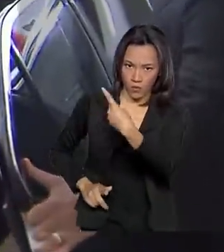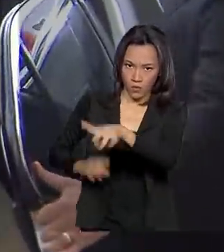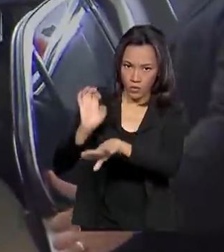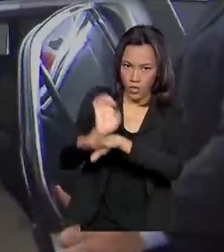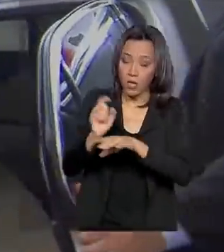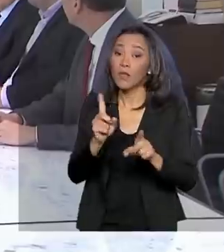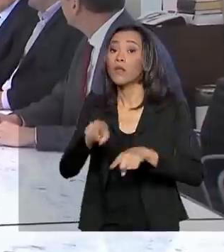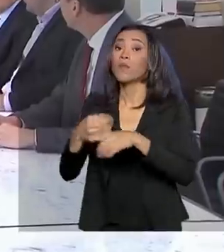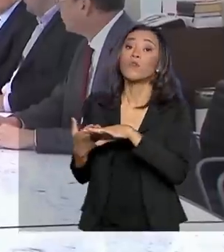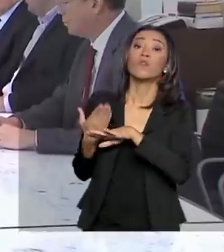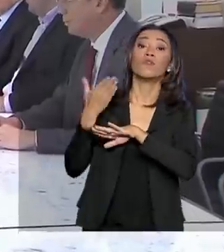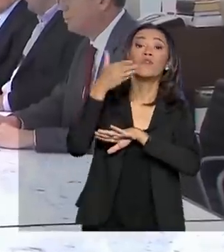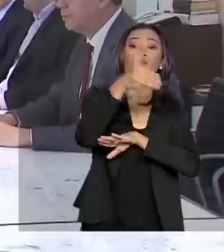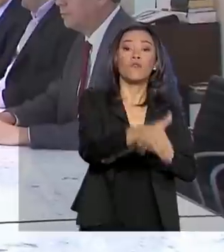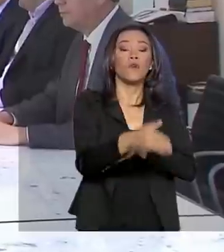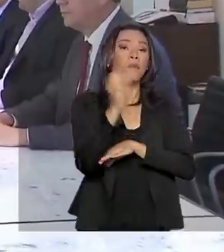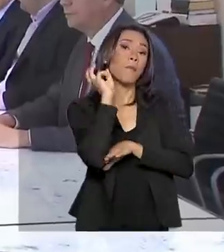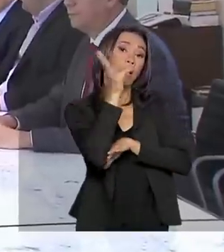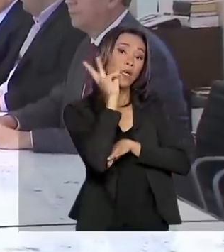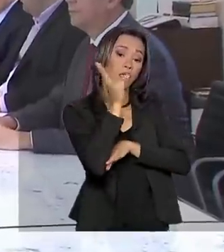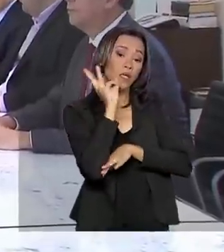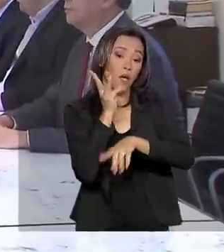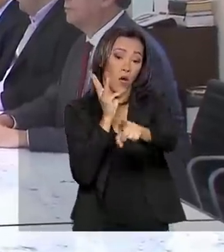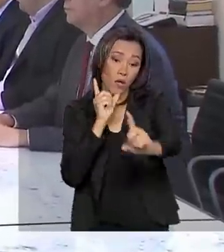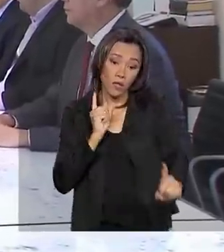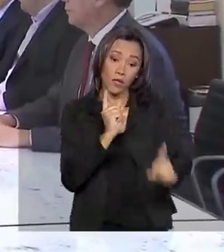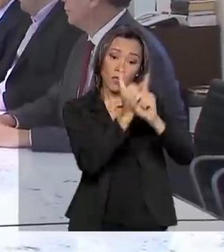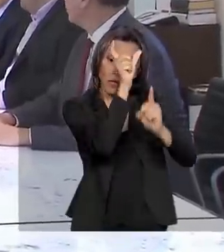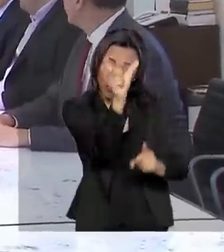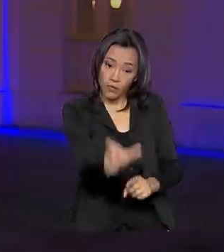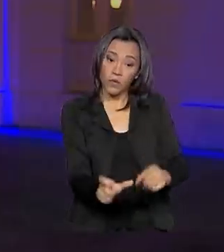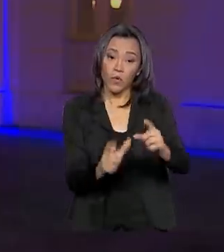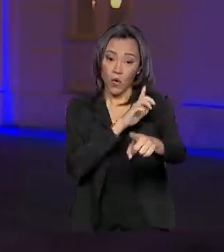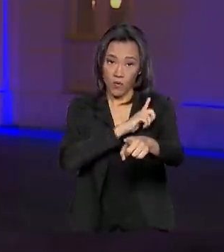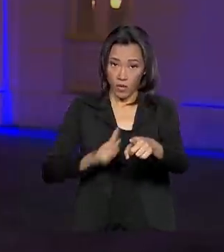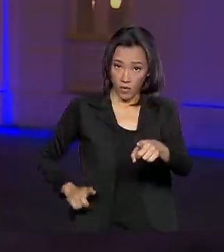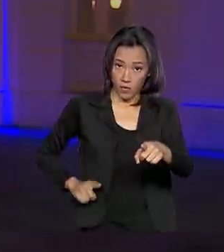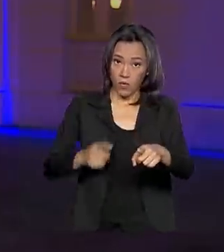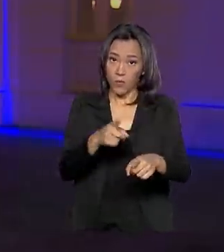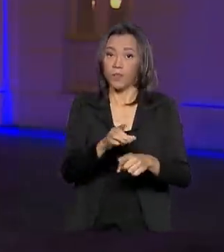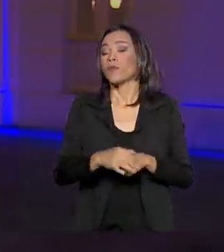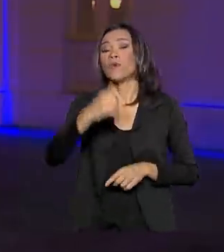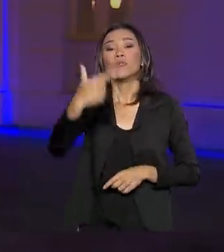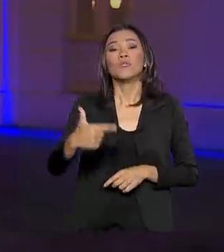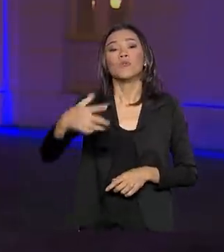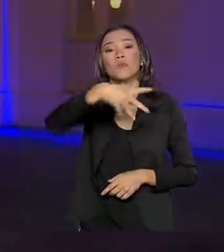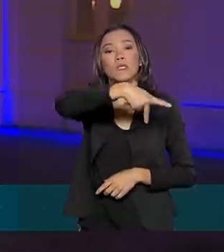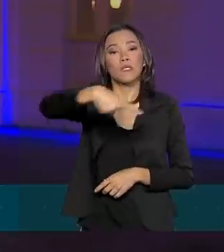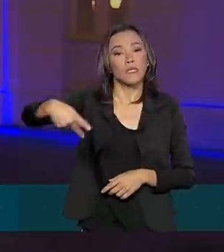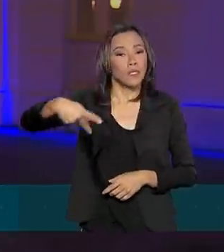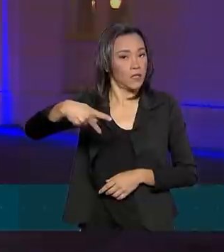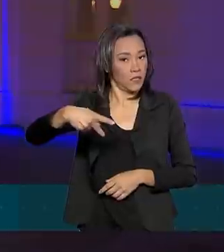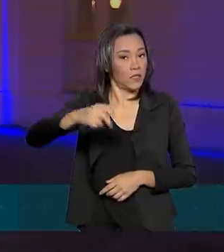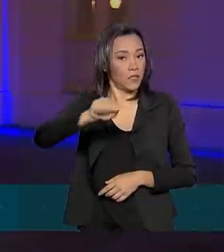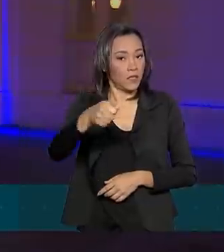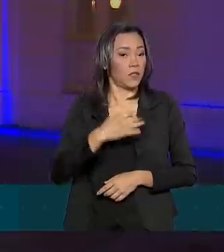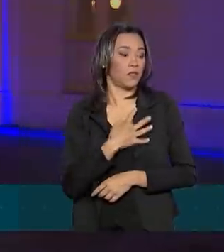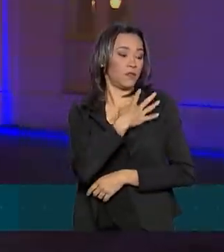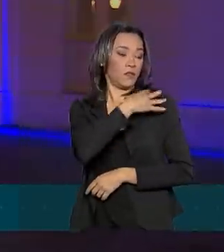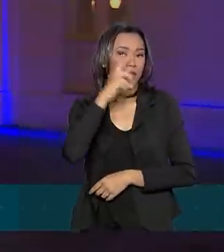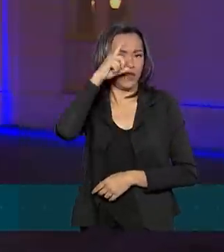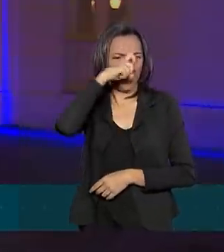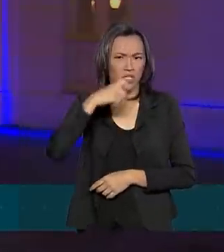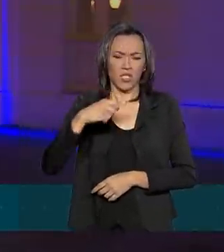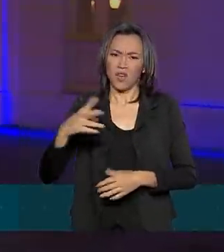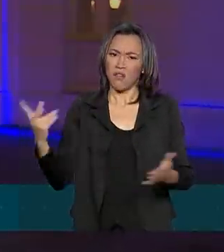seguiu para o Maranhão, onde teve encontro com o governador Flávio Dino. O vice-presidente afirmou que o combate ao desmatamento